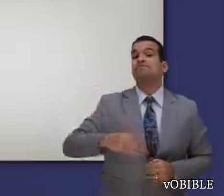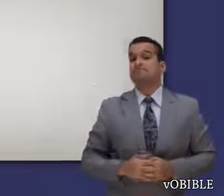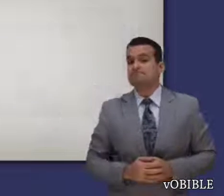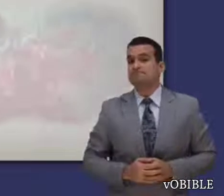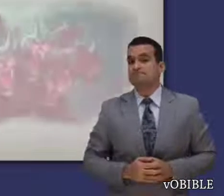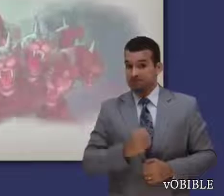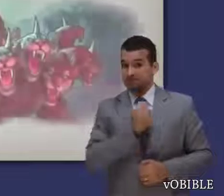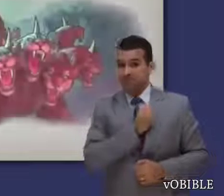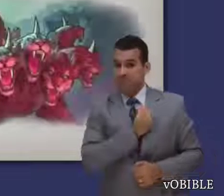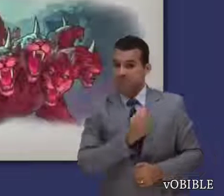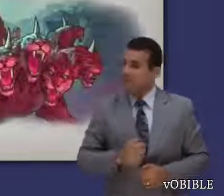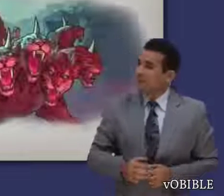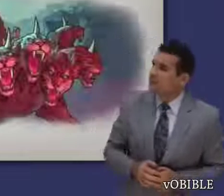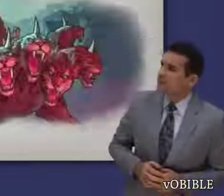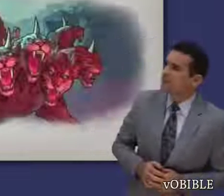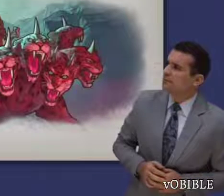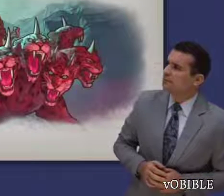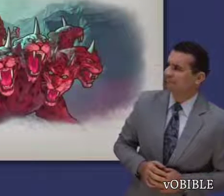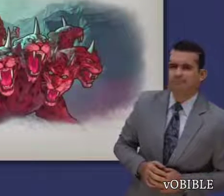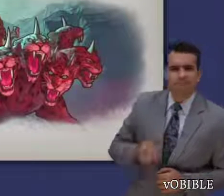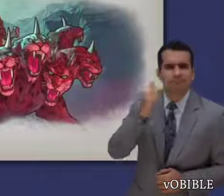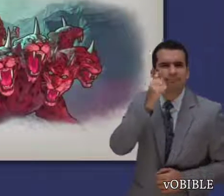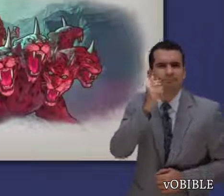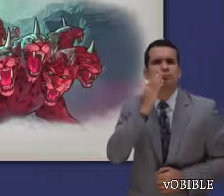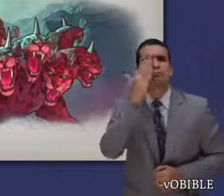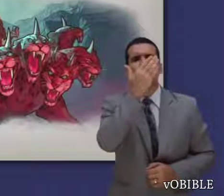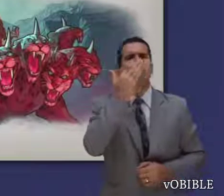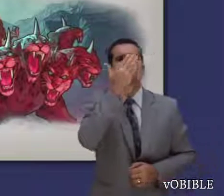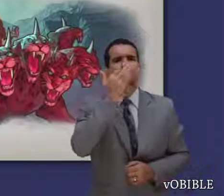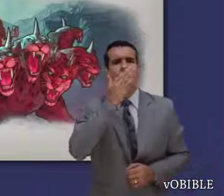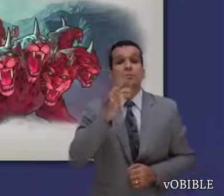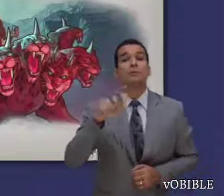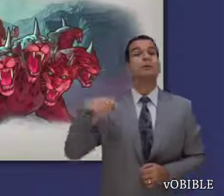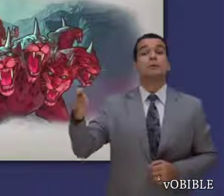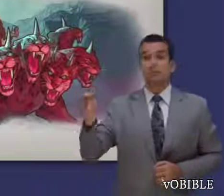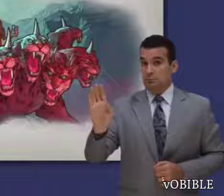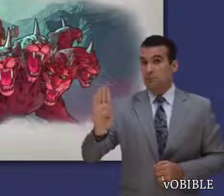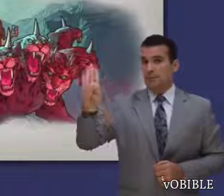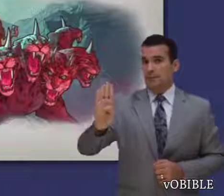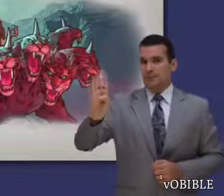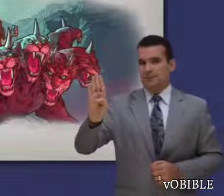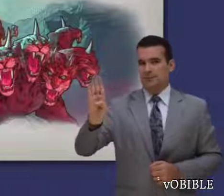Os capítulos 17 e 18 descrevem uma prostituta bêbada chamada Babilônia a Grande.